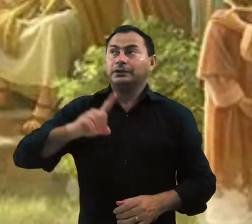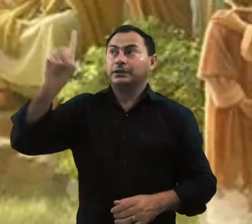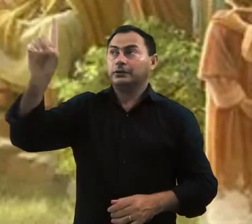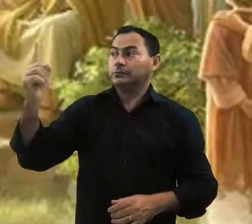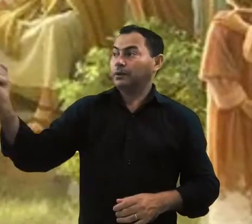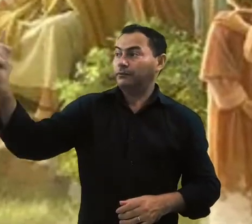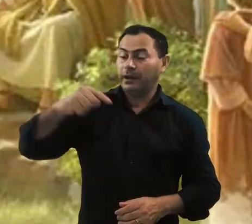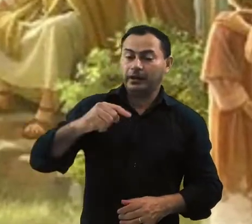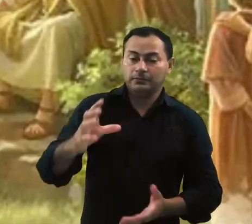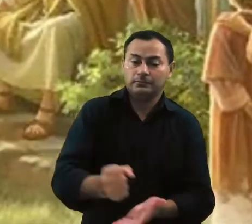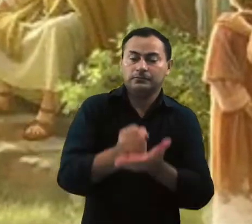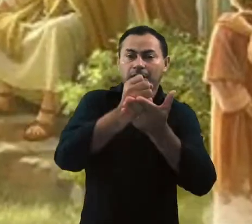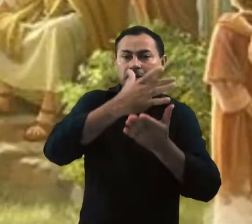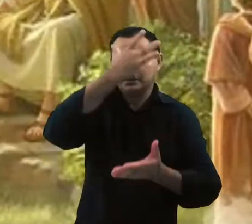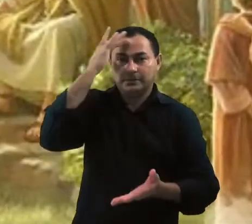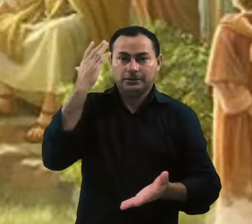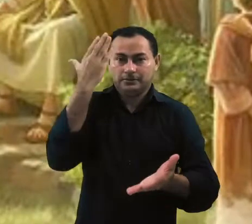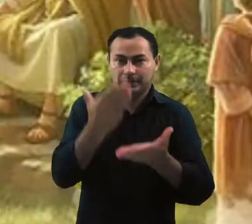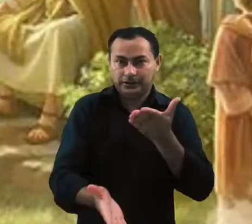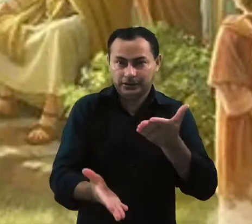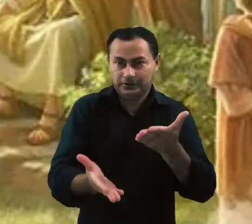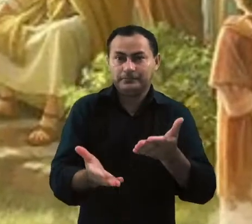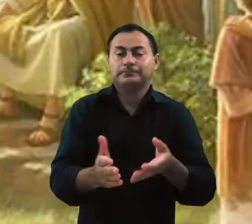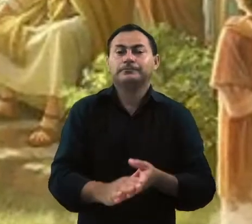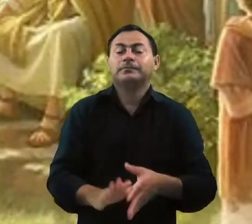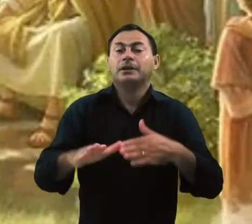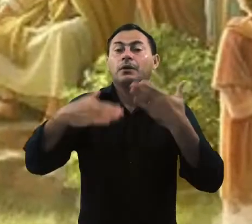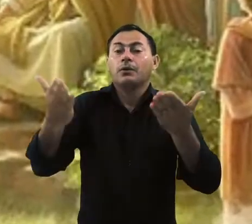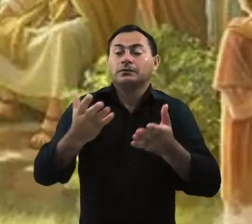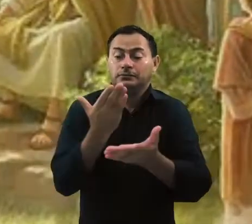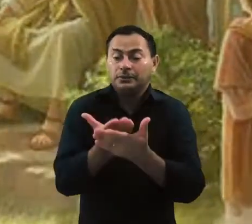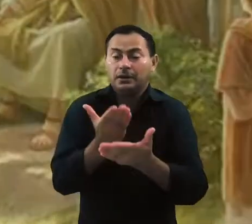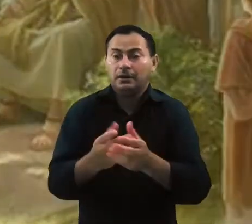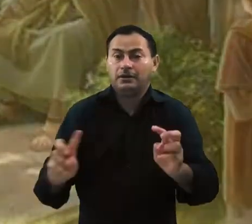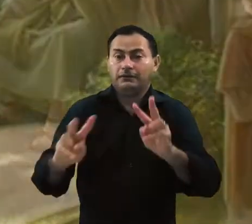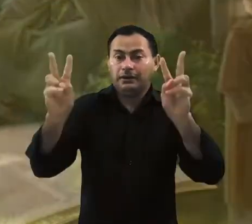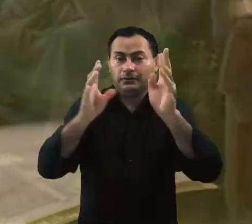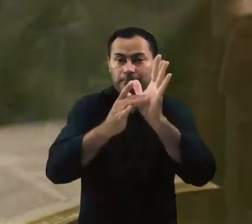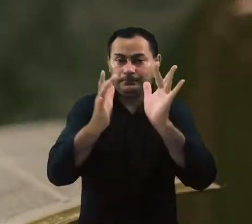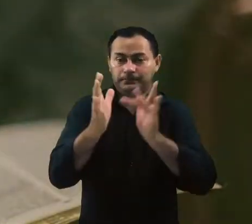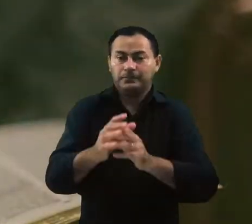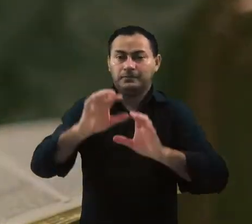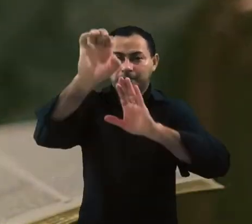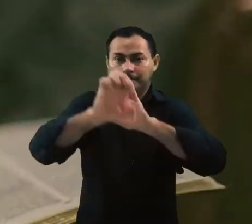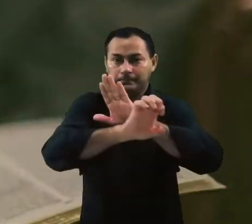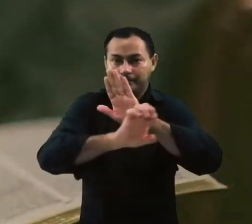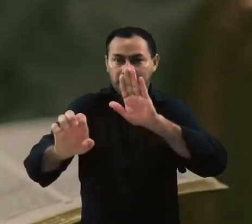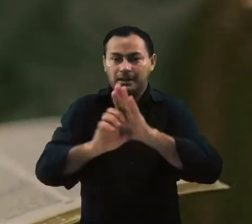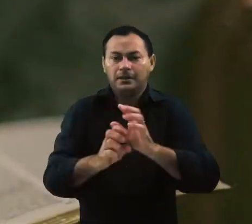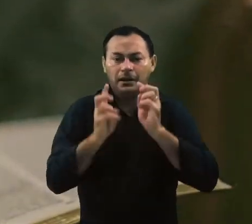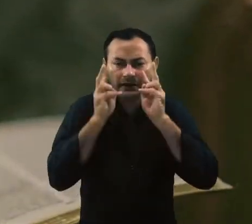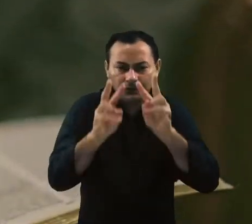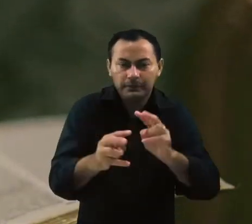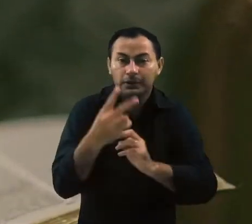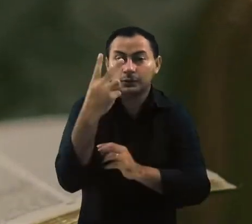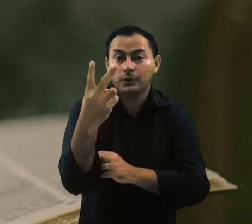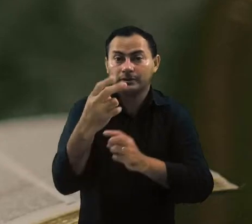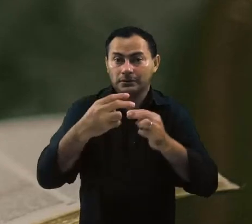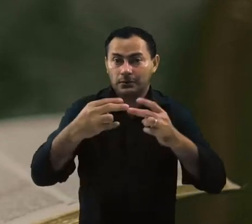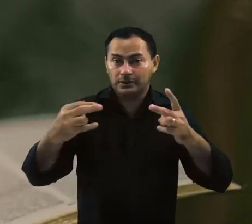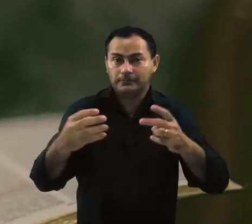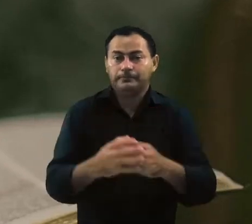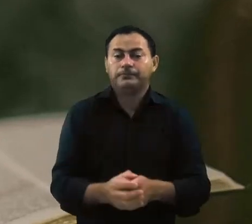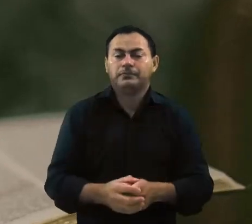Cristo o filho do homem veio buscar e salvar o que estava perdido quando damos valores de Jesus nos Evangelhos